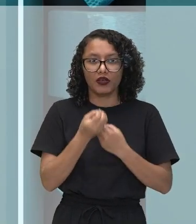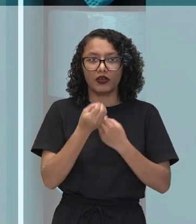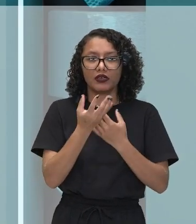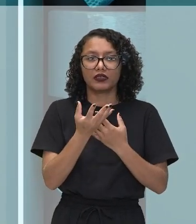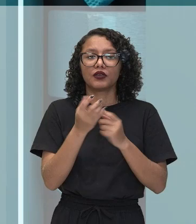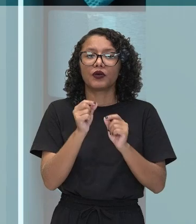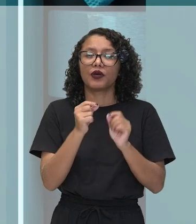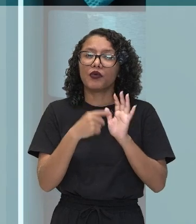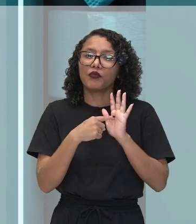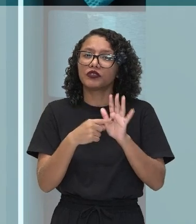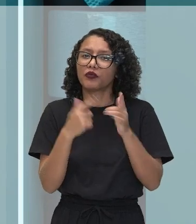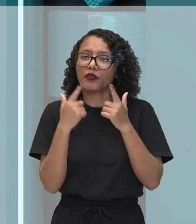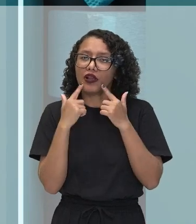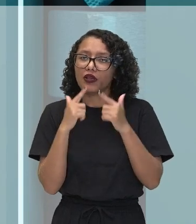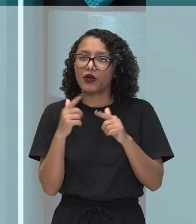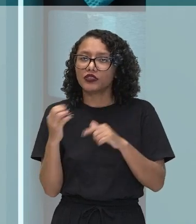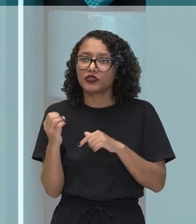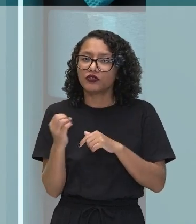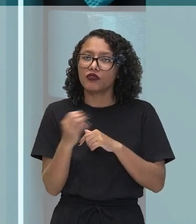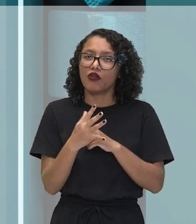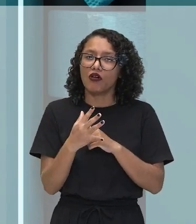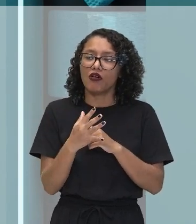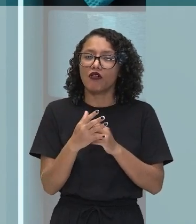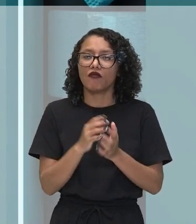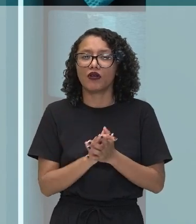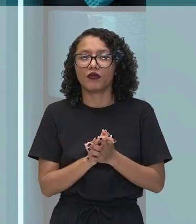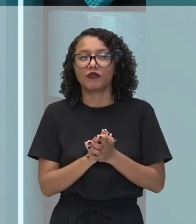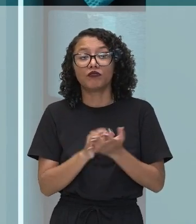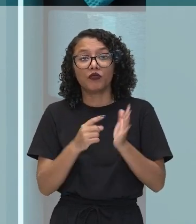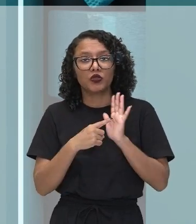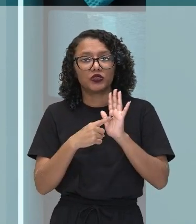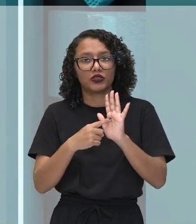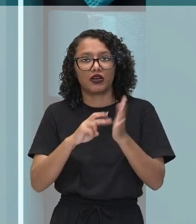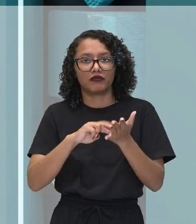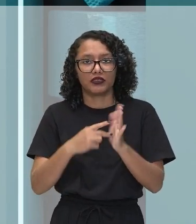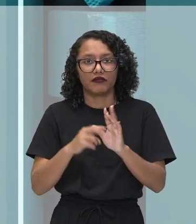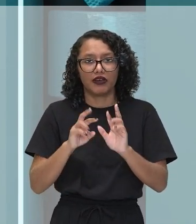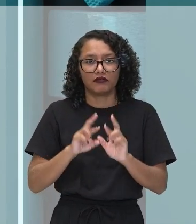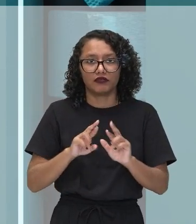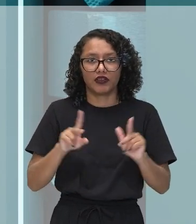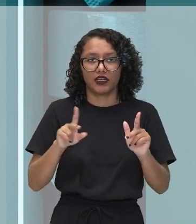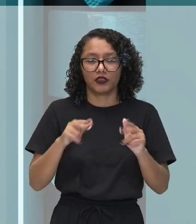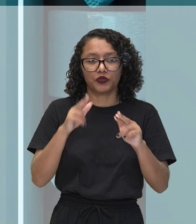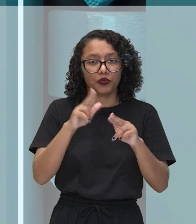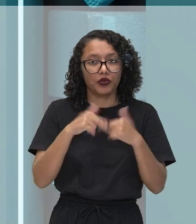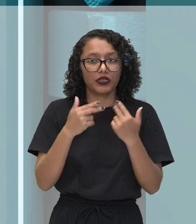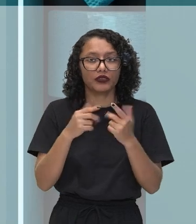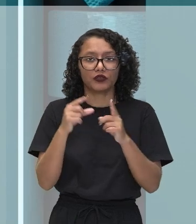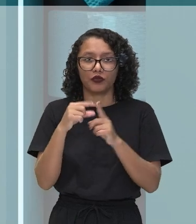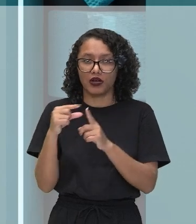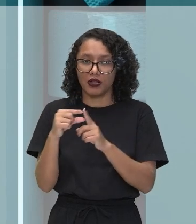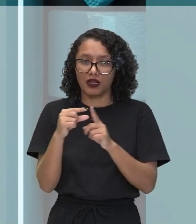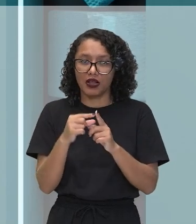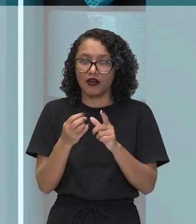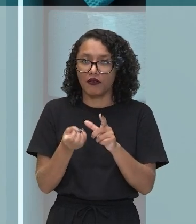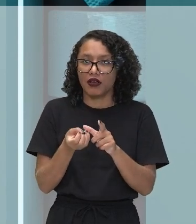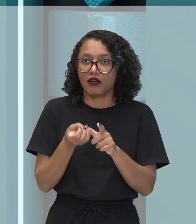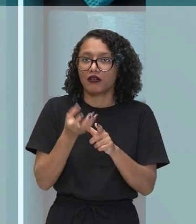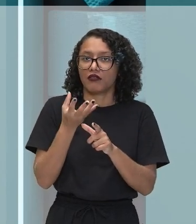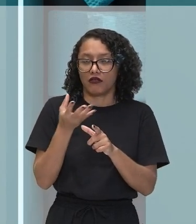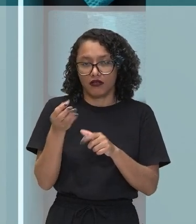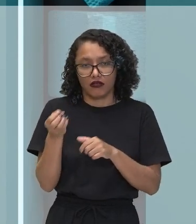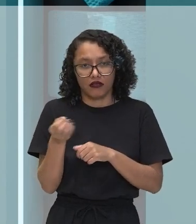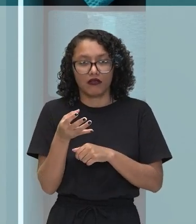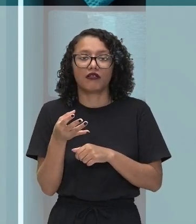nova linguagem, uma mensagem diferente. A partir disso, ele criou novas palavras. Mas também na nossa